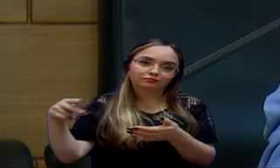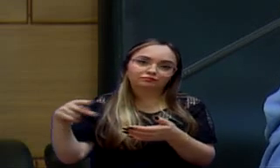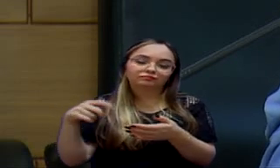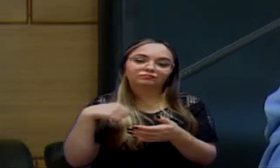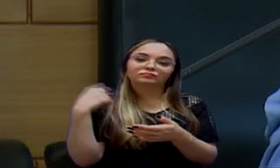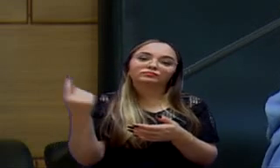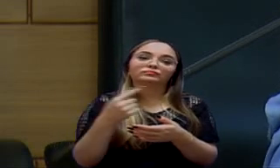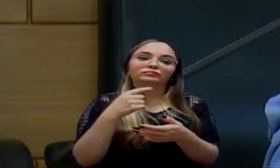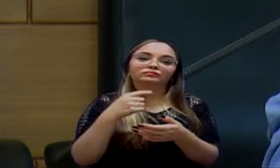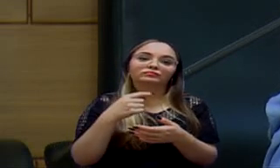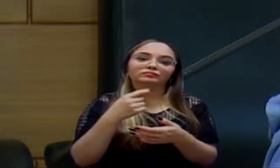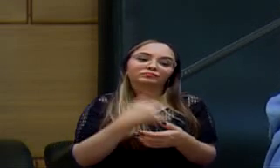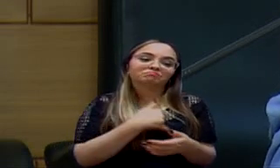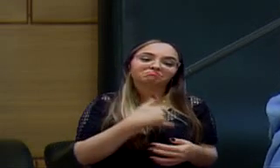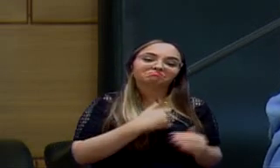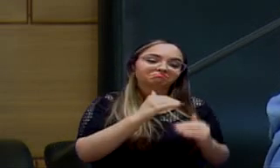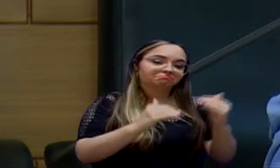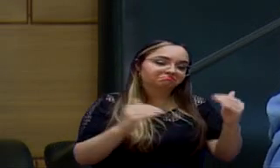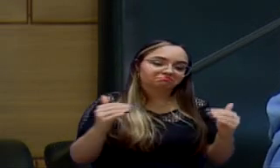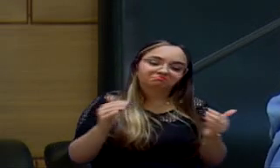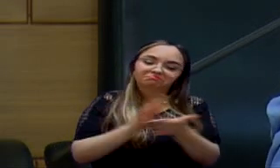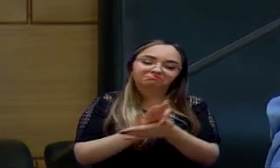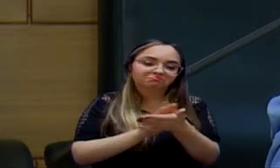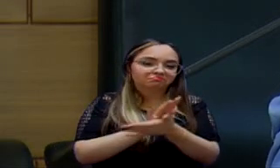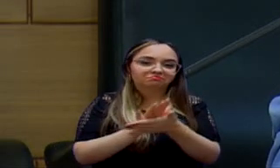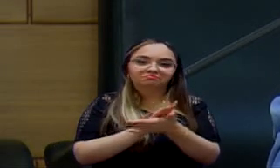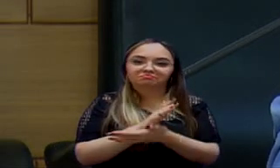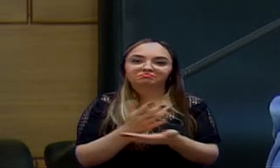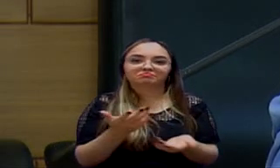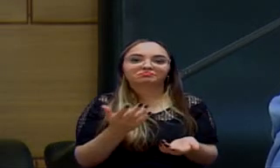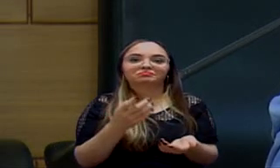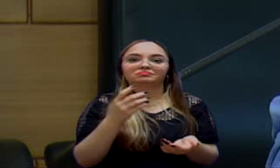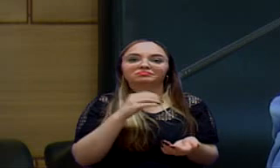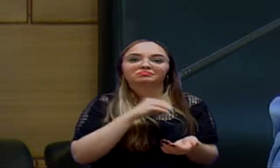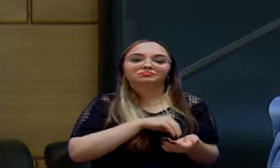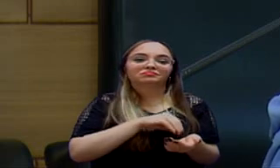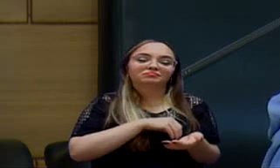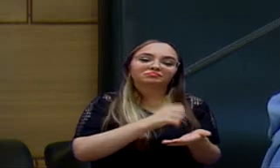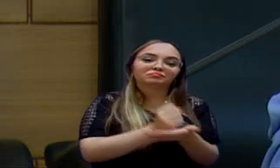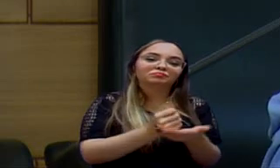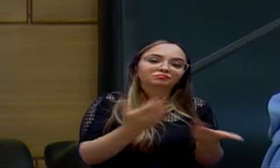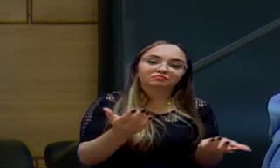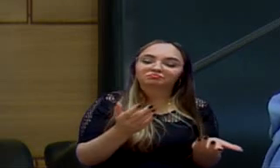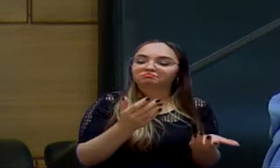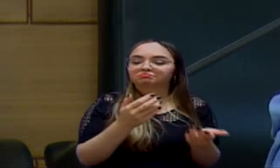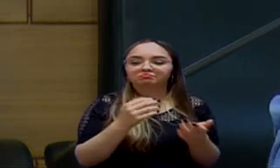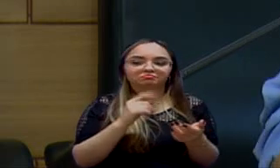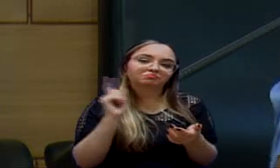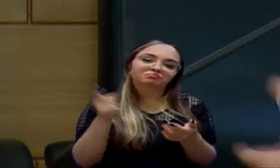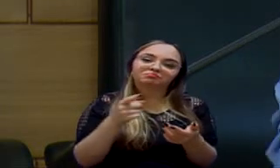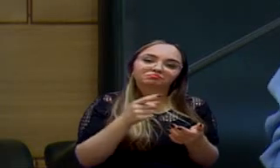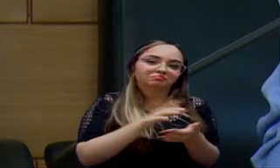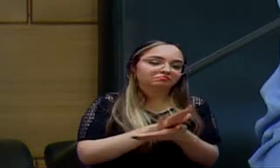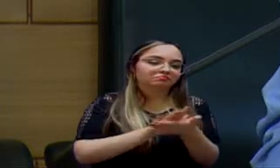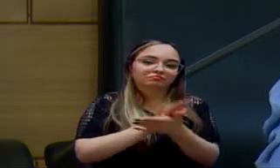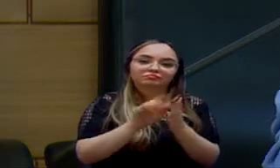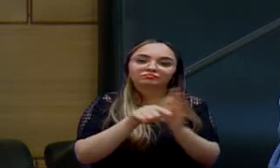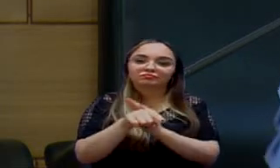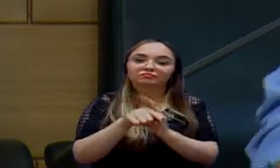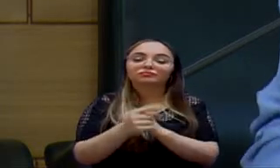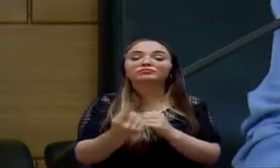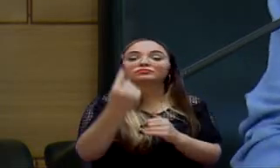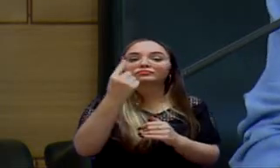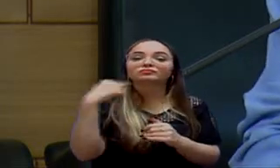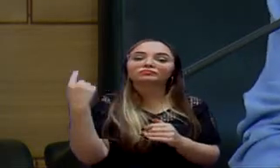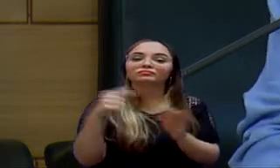se leva em consideração faixa etária não se leva em consideração a sinistralidade da carteira não se leva em consideração a única coisa que